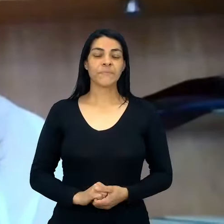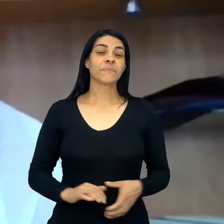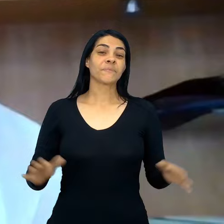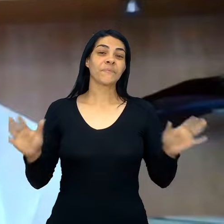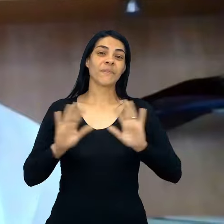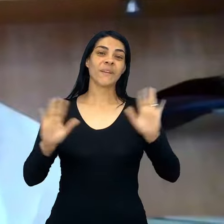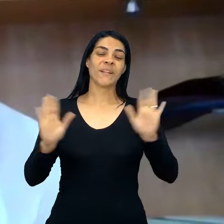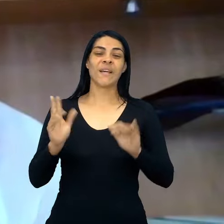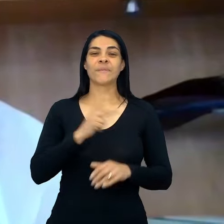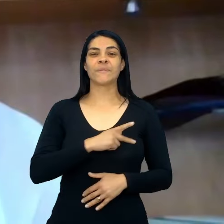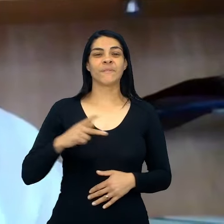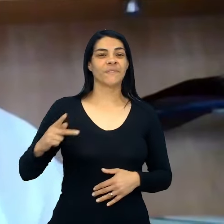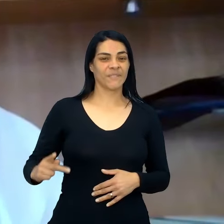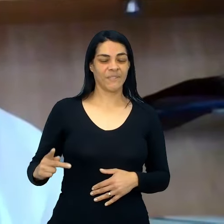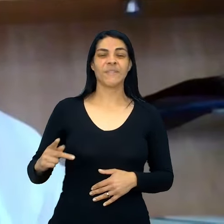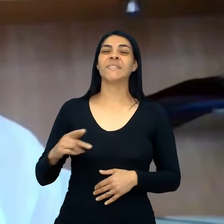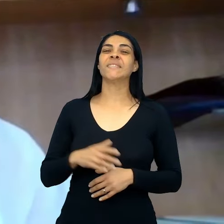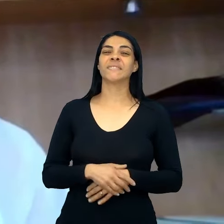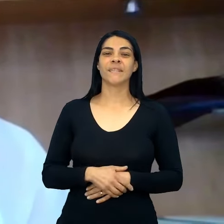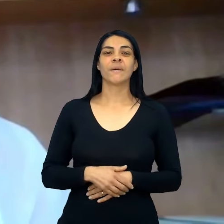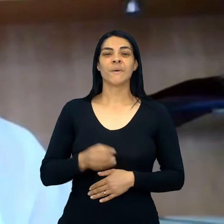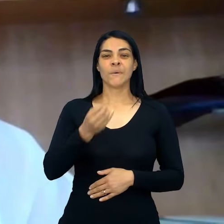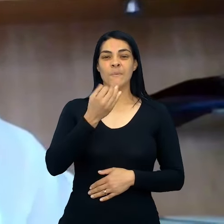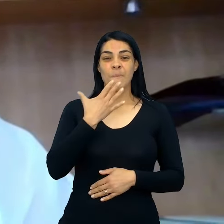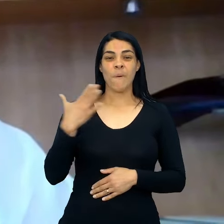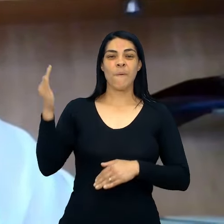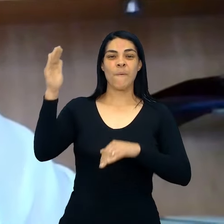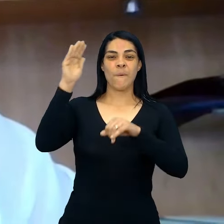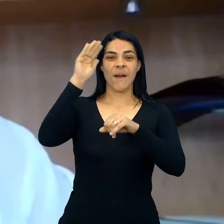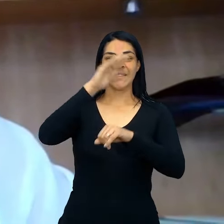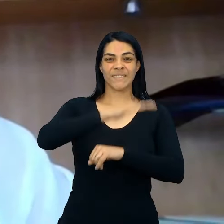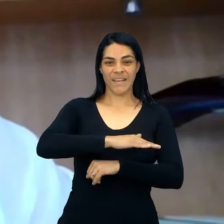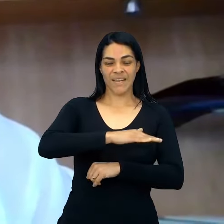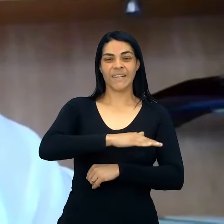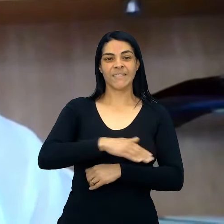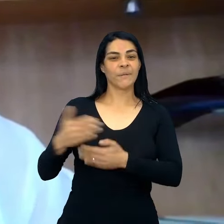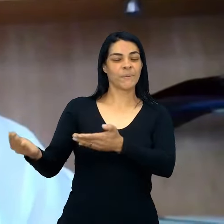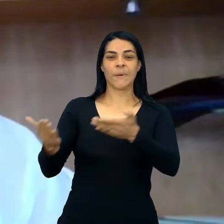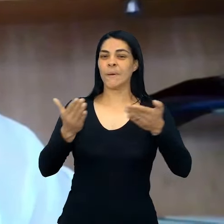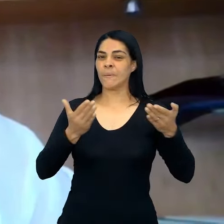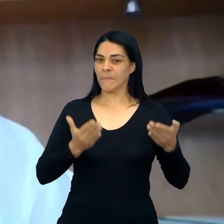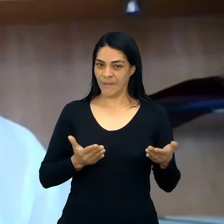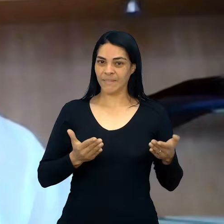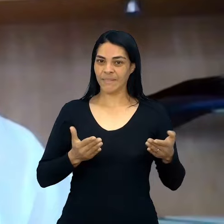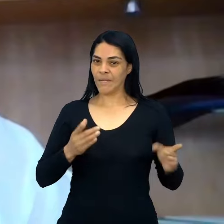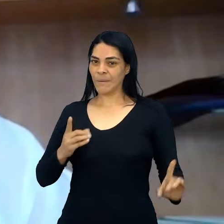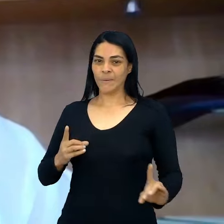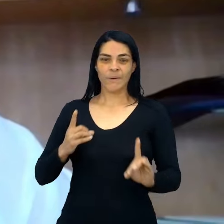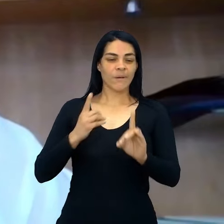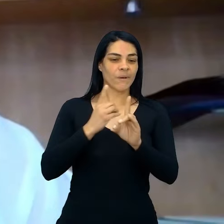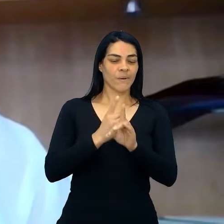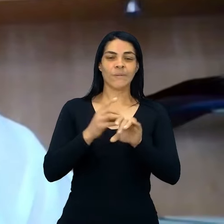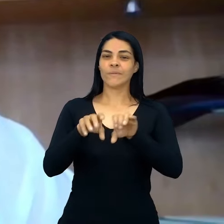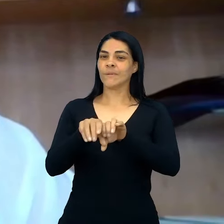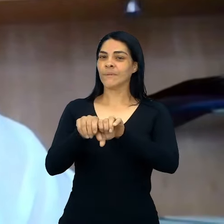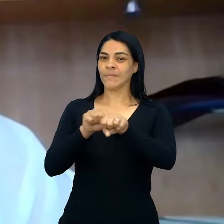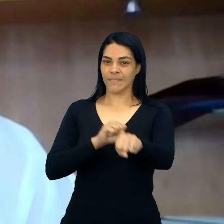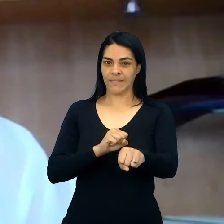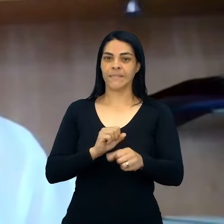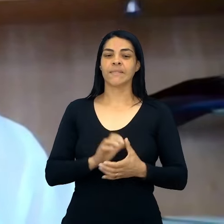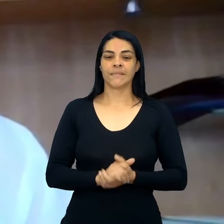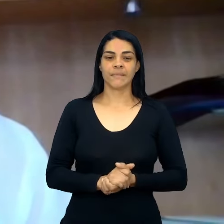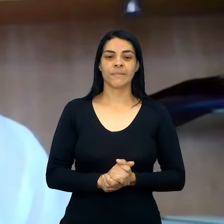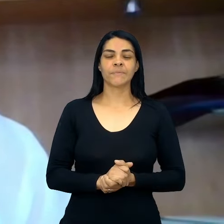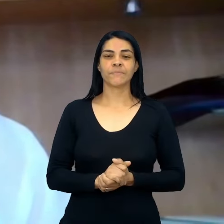Olá, professores e professoras, boa tarde. Sejam bem-vindos a mais esse encontro formativo pelo Programa de Recuperação